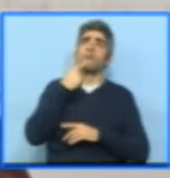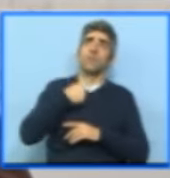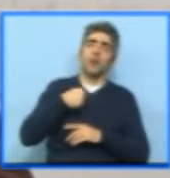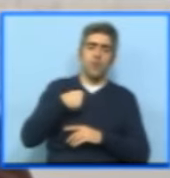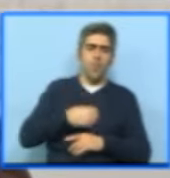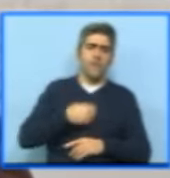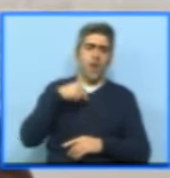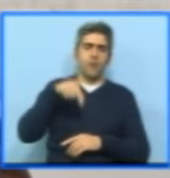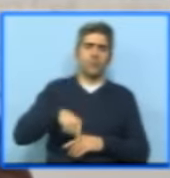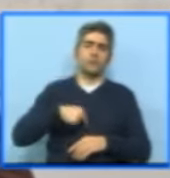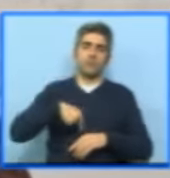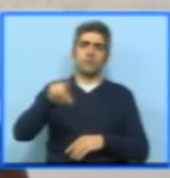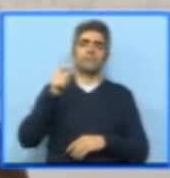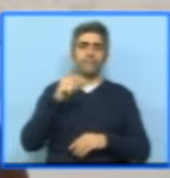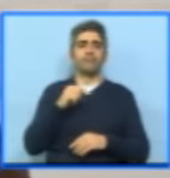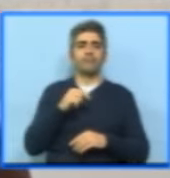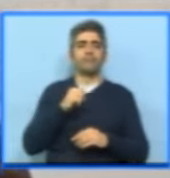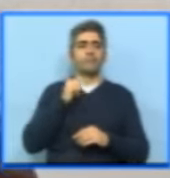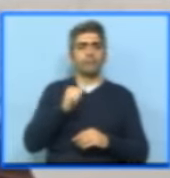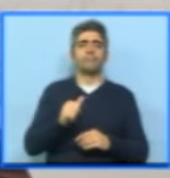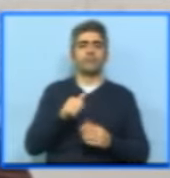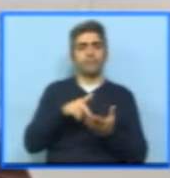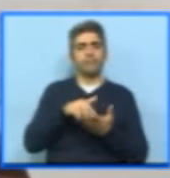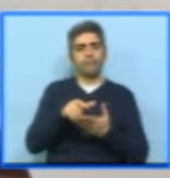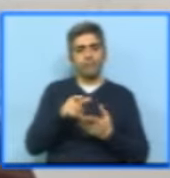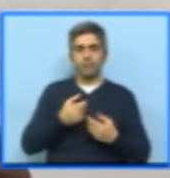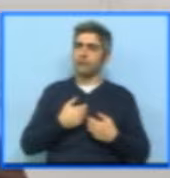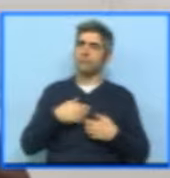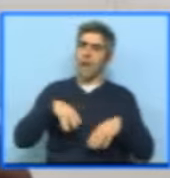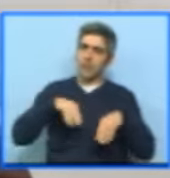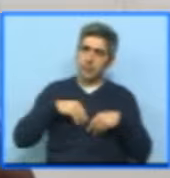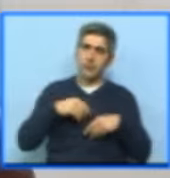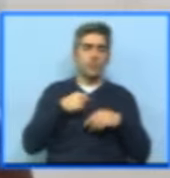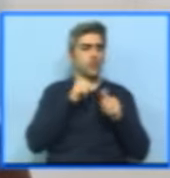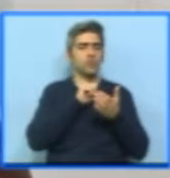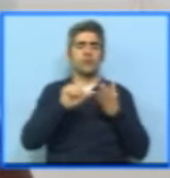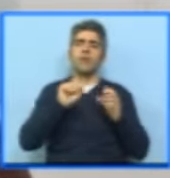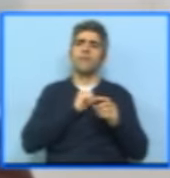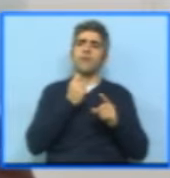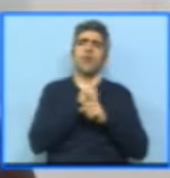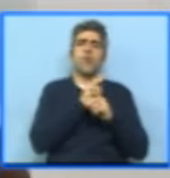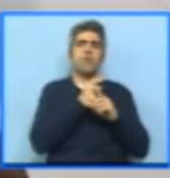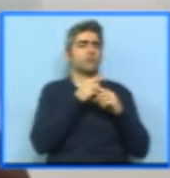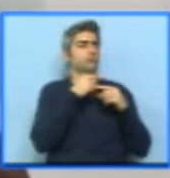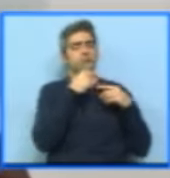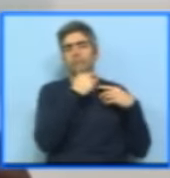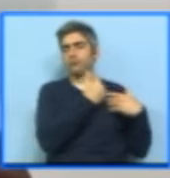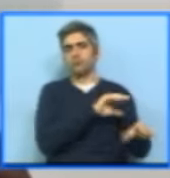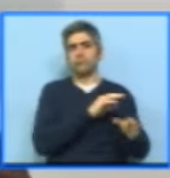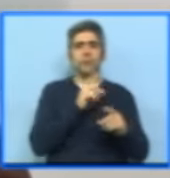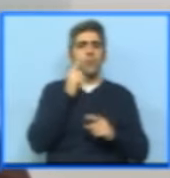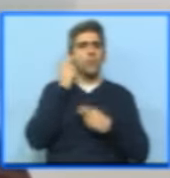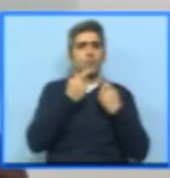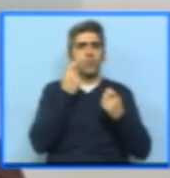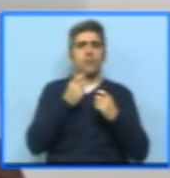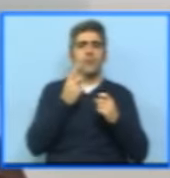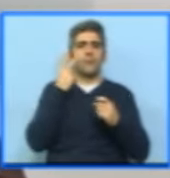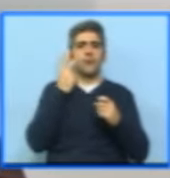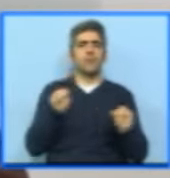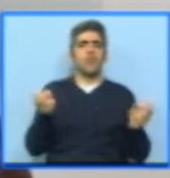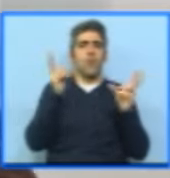confia. E então dispõe-se generosamente a abandonar tudo para encontrar uma vida nova. E